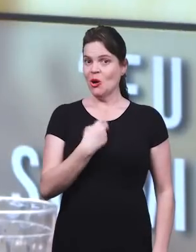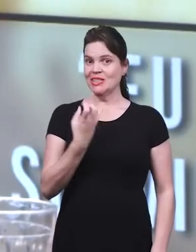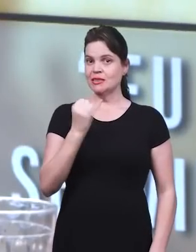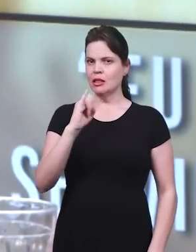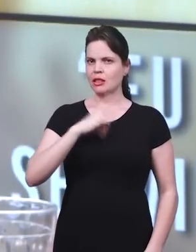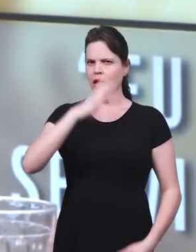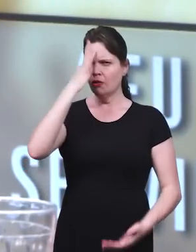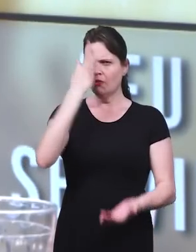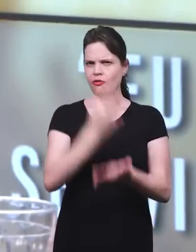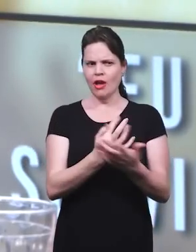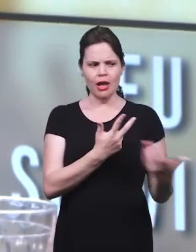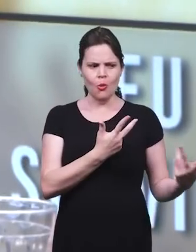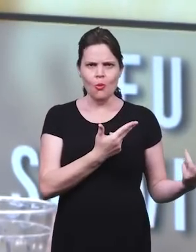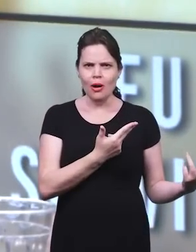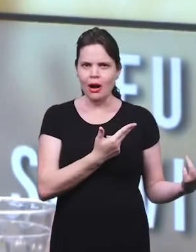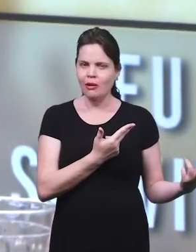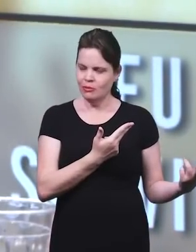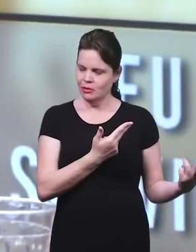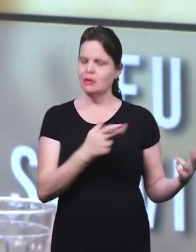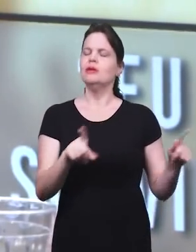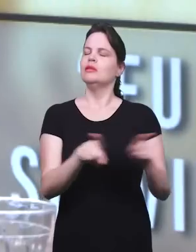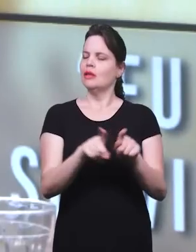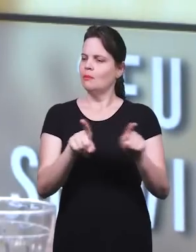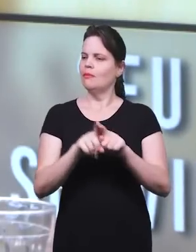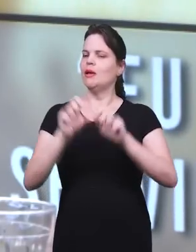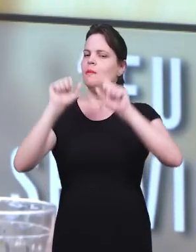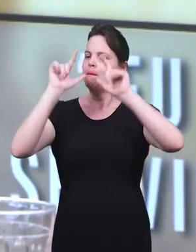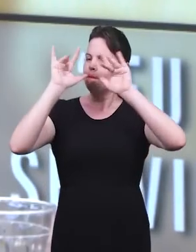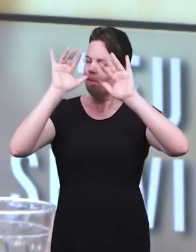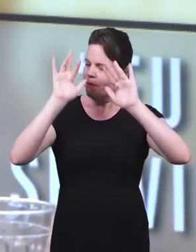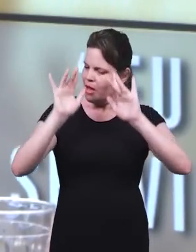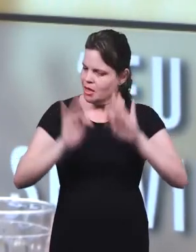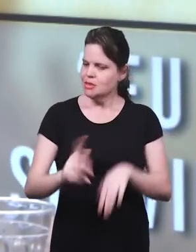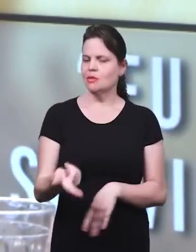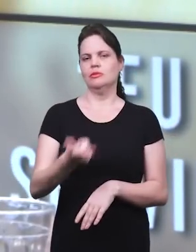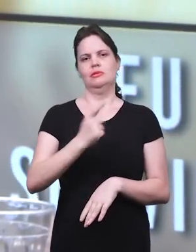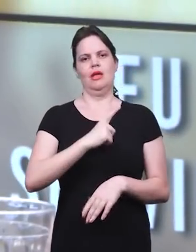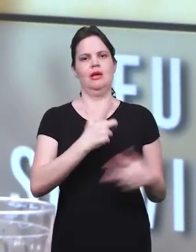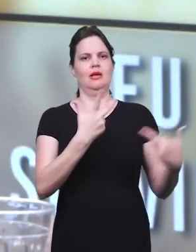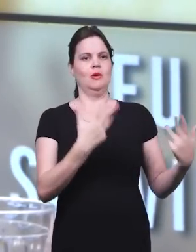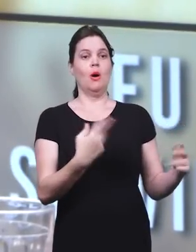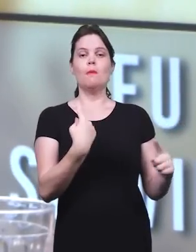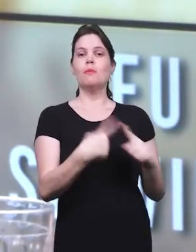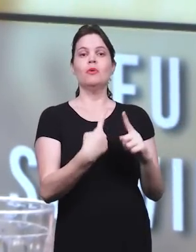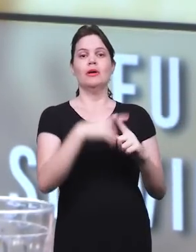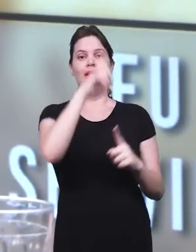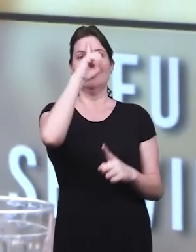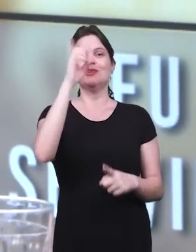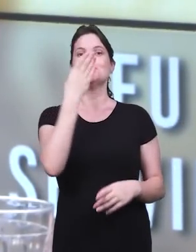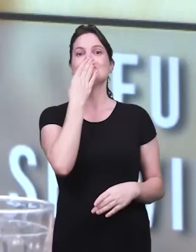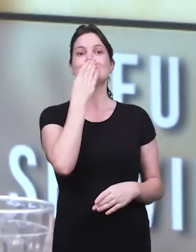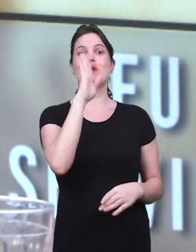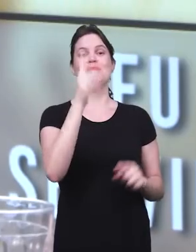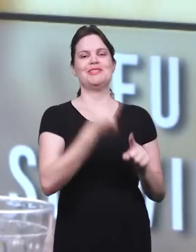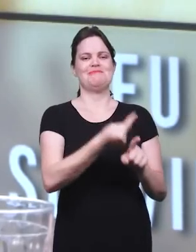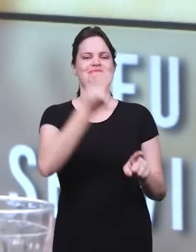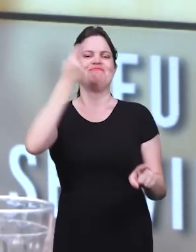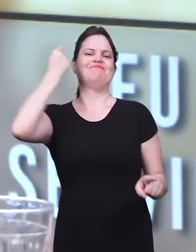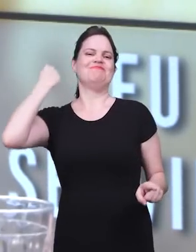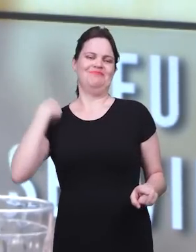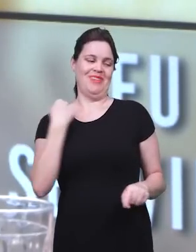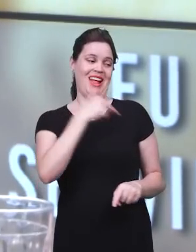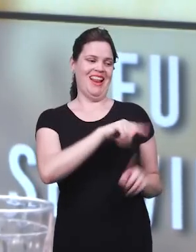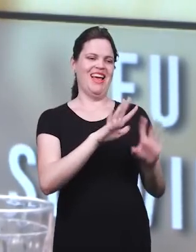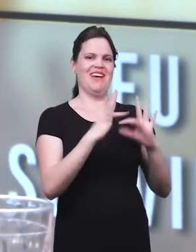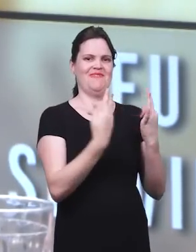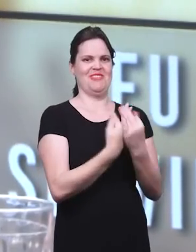seriam abençoadas por causa dele, né? Então, eu acho que só para nós darmos o